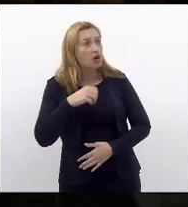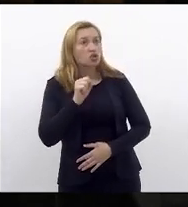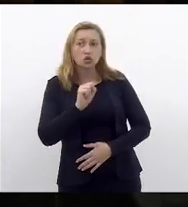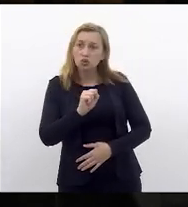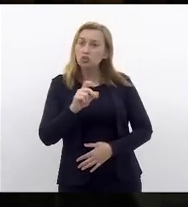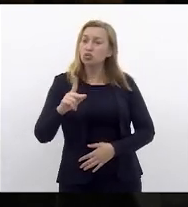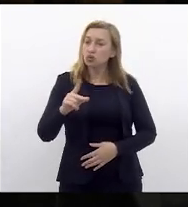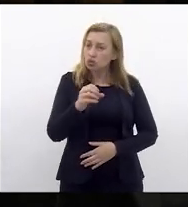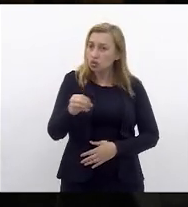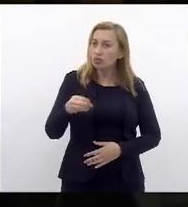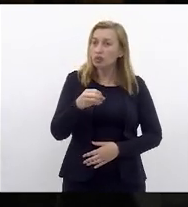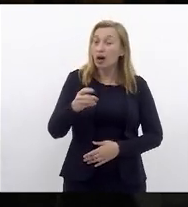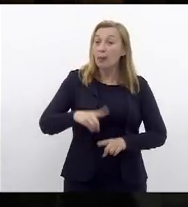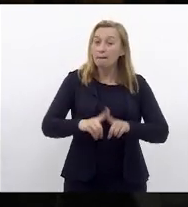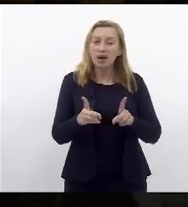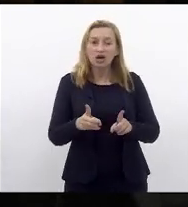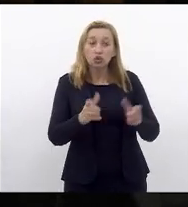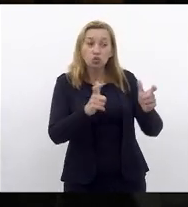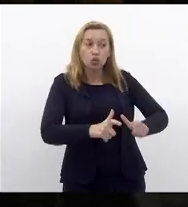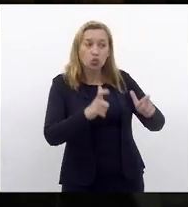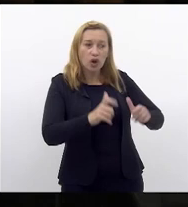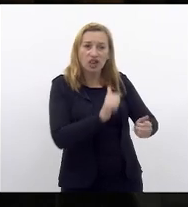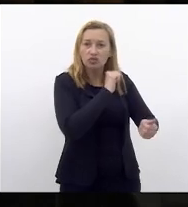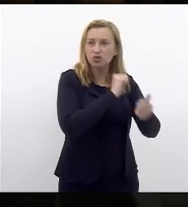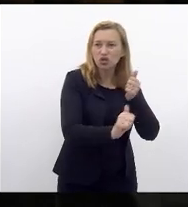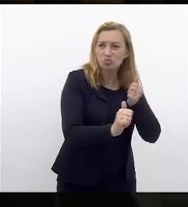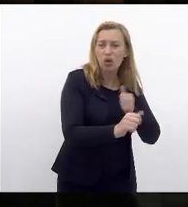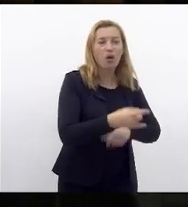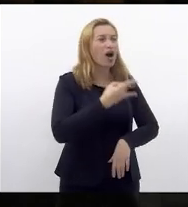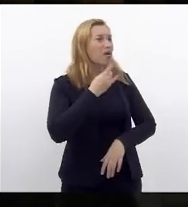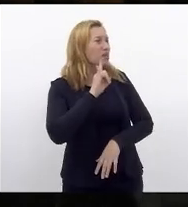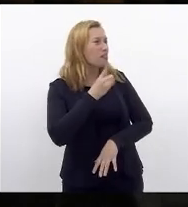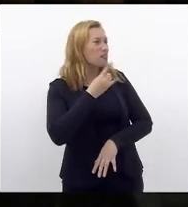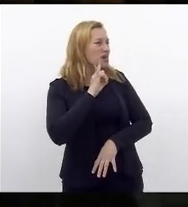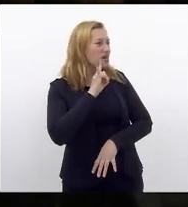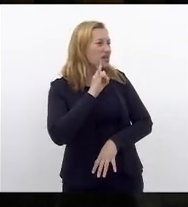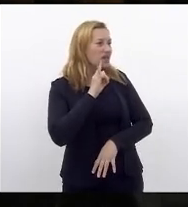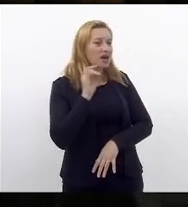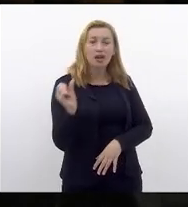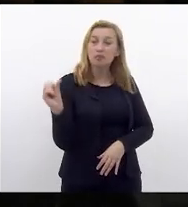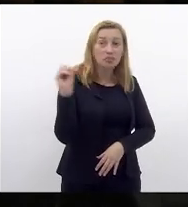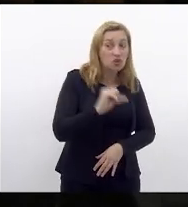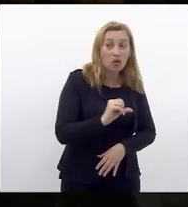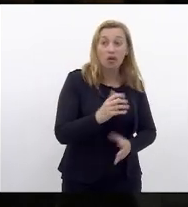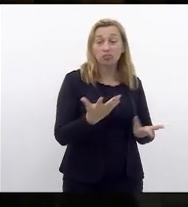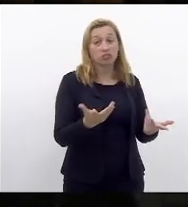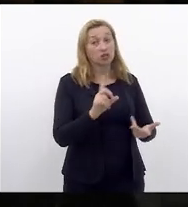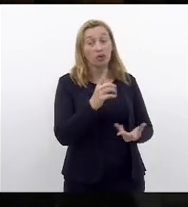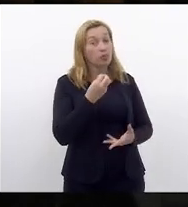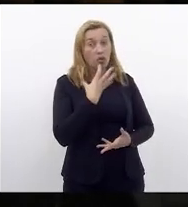lugar onde domina a paixão, a bebida extrema a paixão. Então não vale a pena.